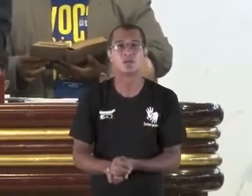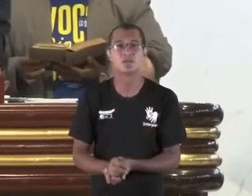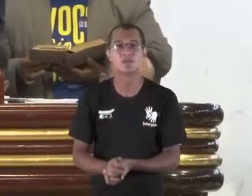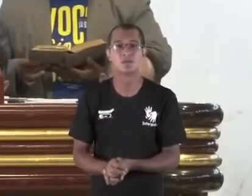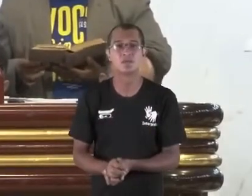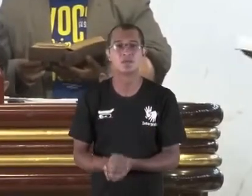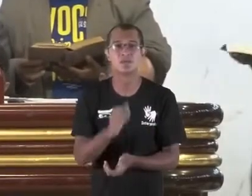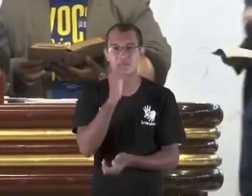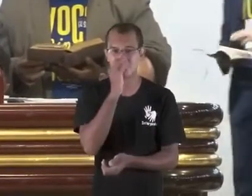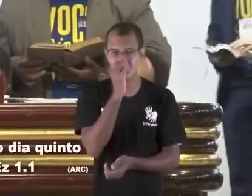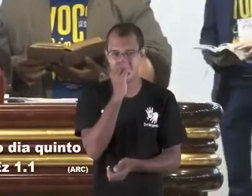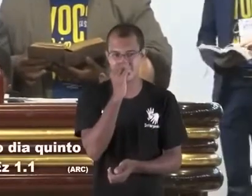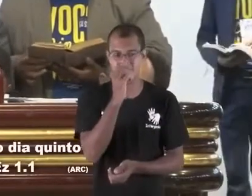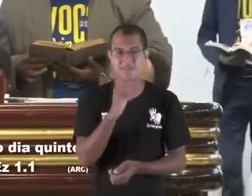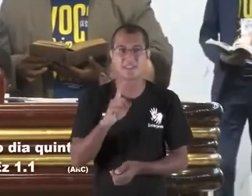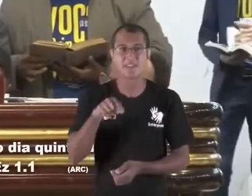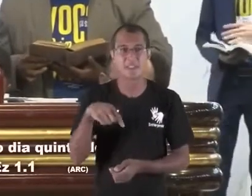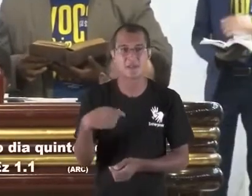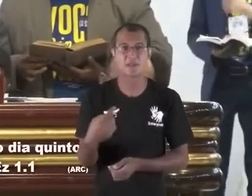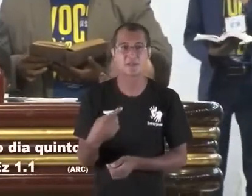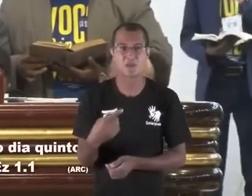Assim diz o texto sagrado: